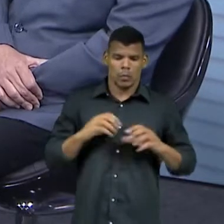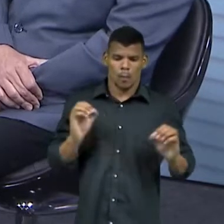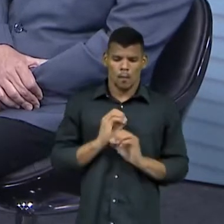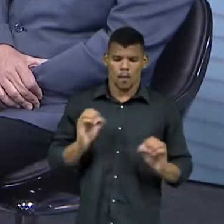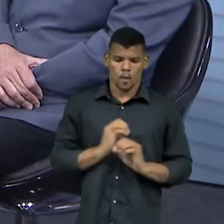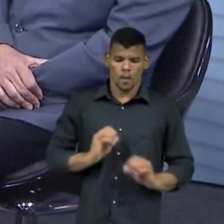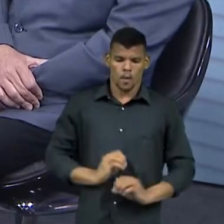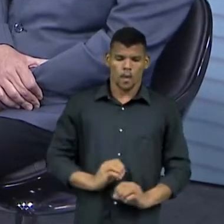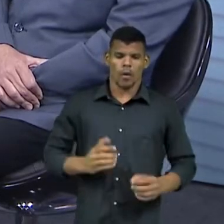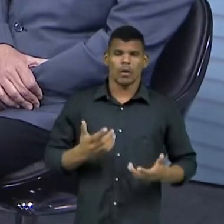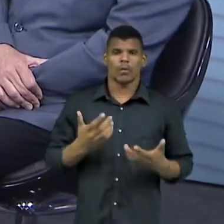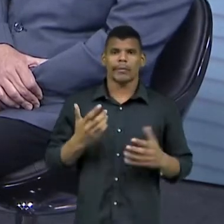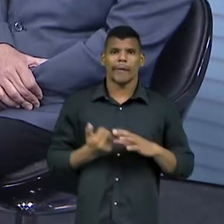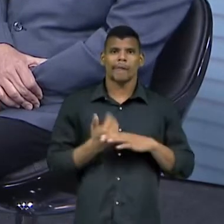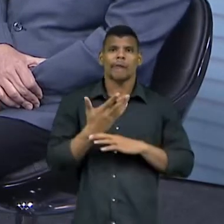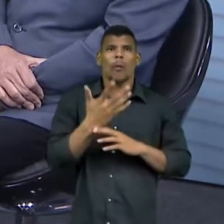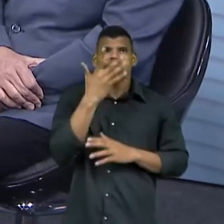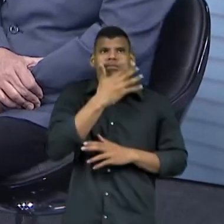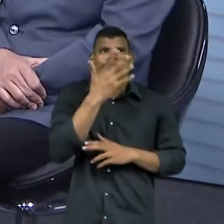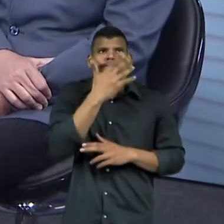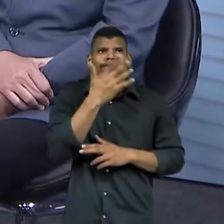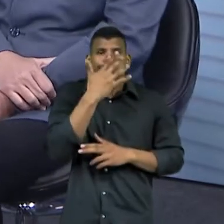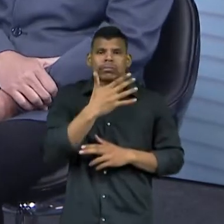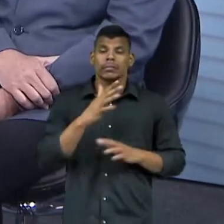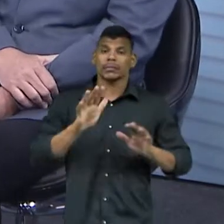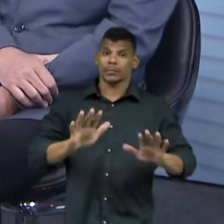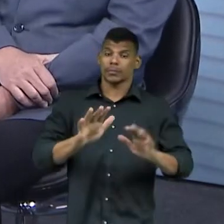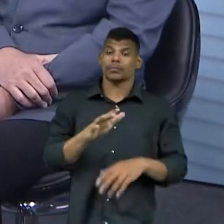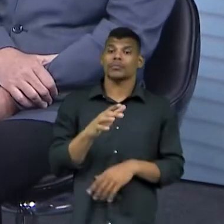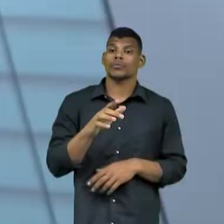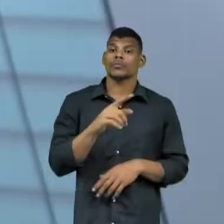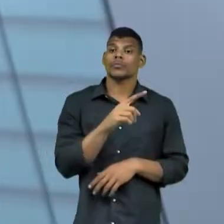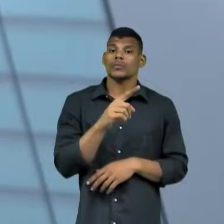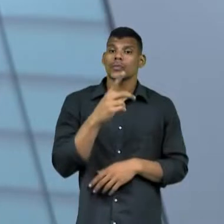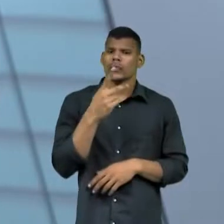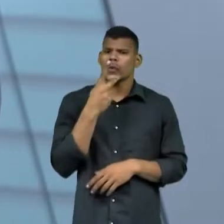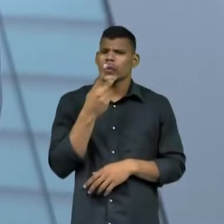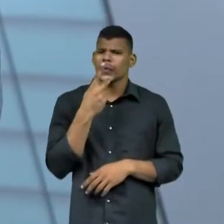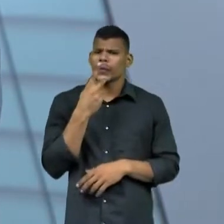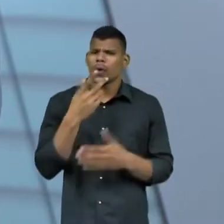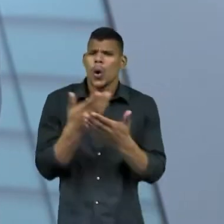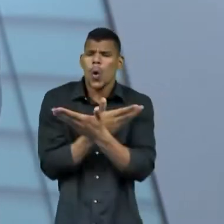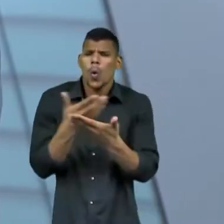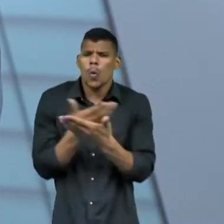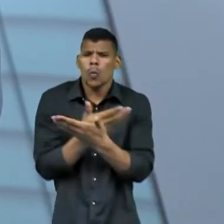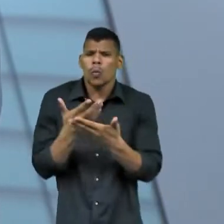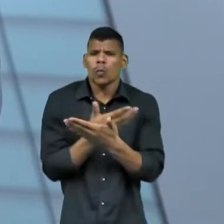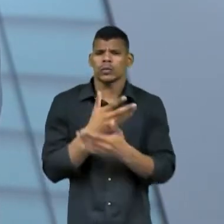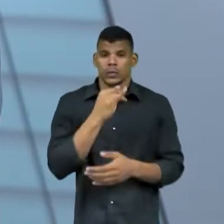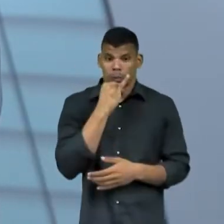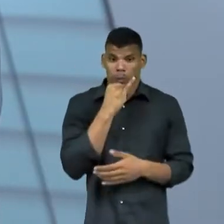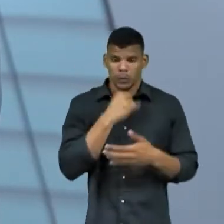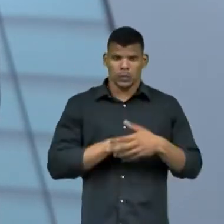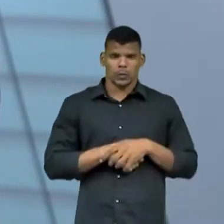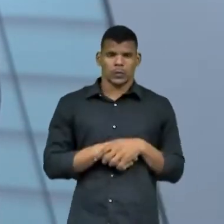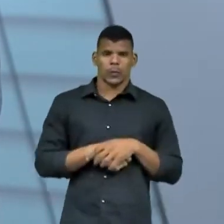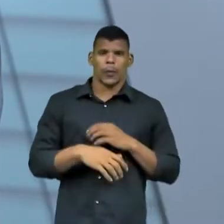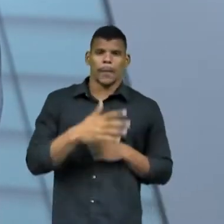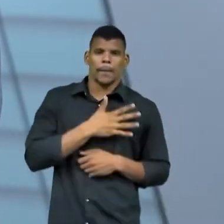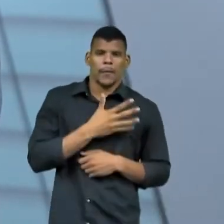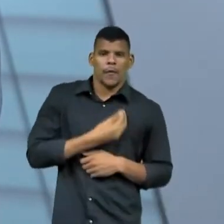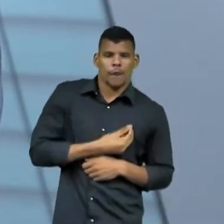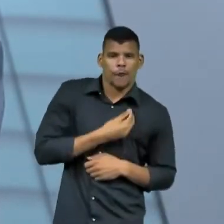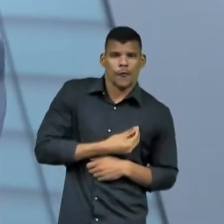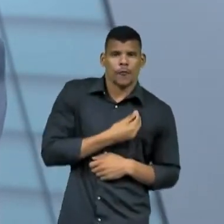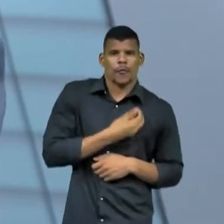bem pintados por fora mas por dentro Dr munguba Júnior e e muita gente não entende o seguinte rapaz eu procuro levar uma vida faço o